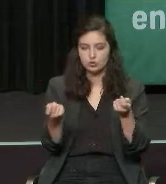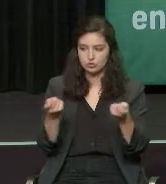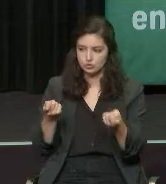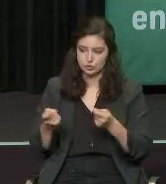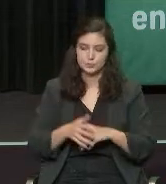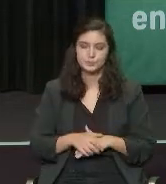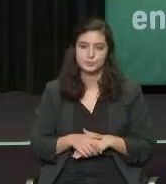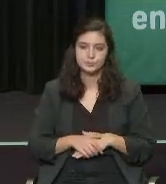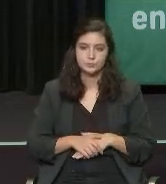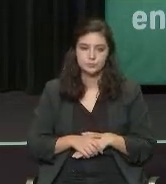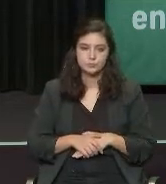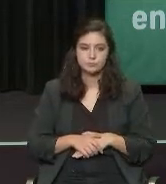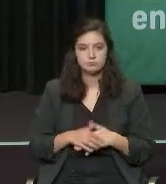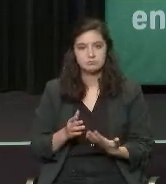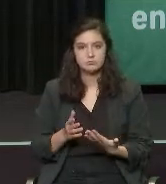a gestão da floresta.